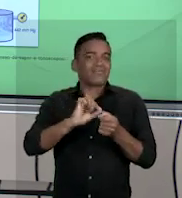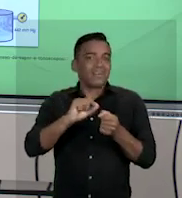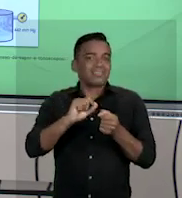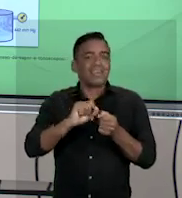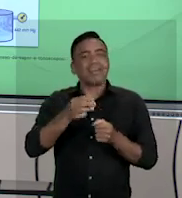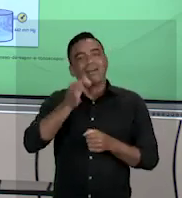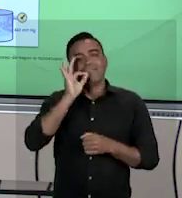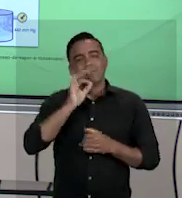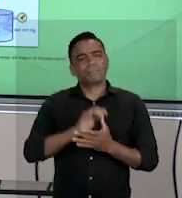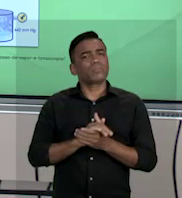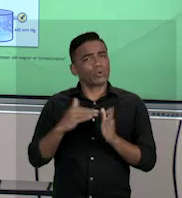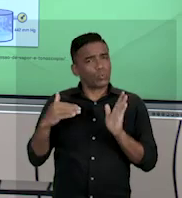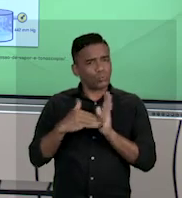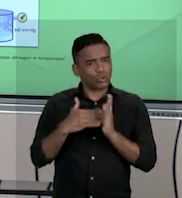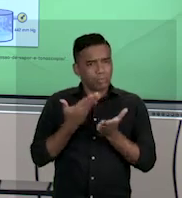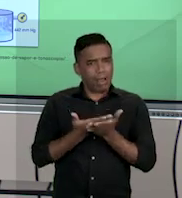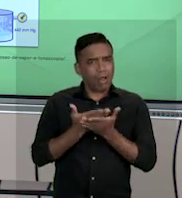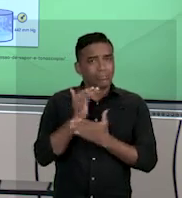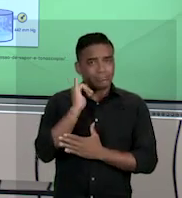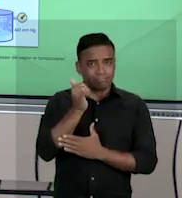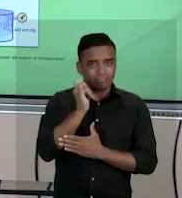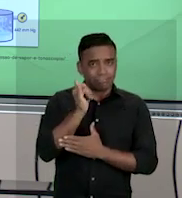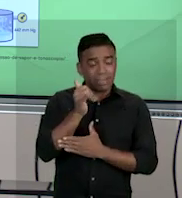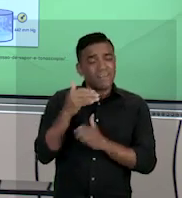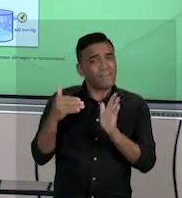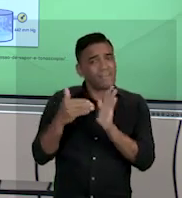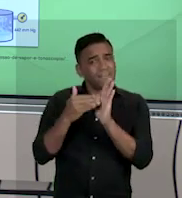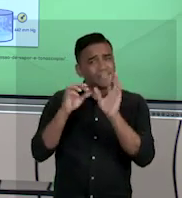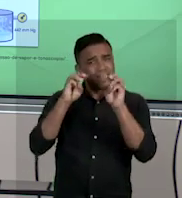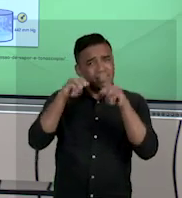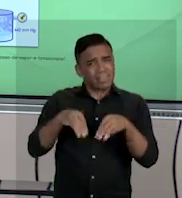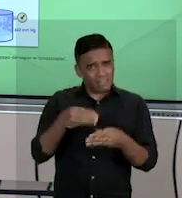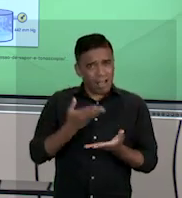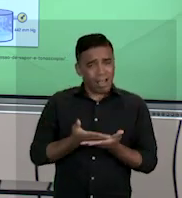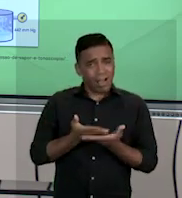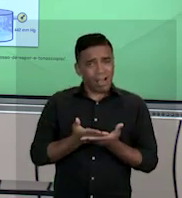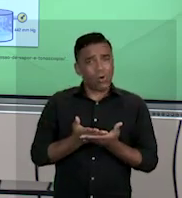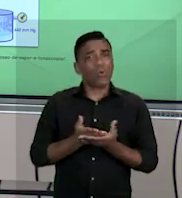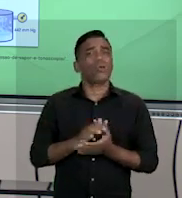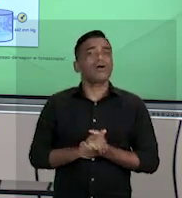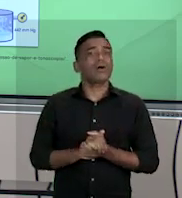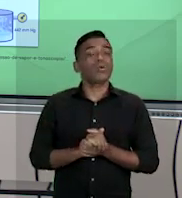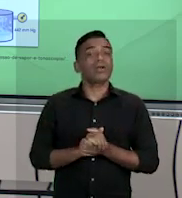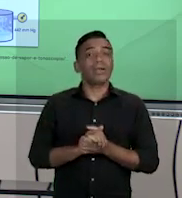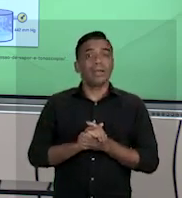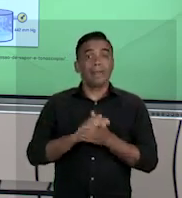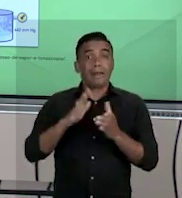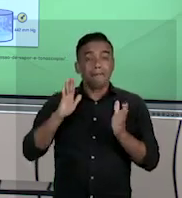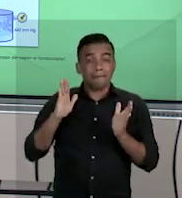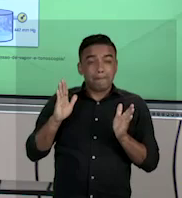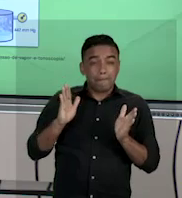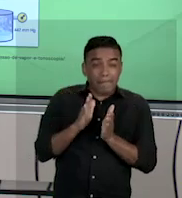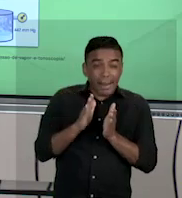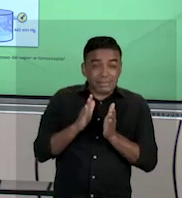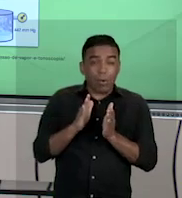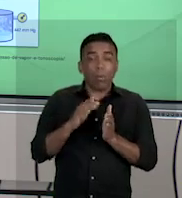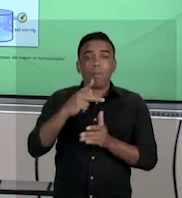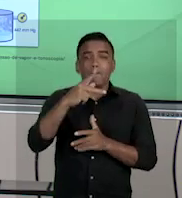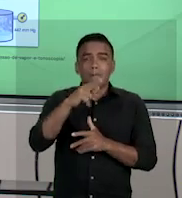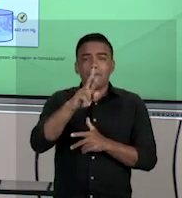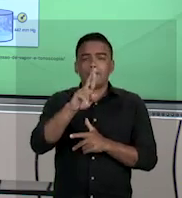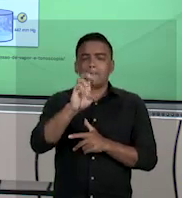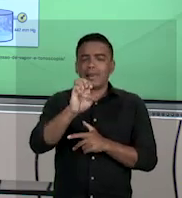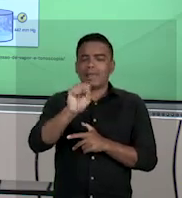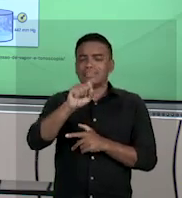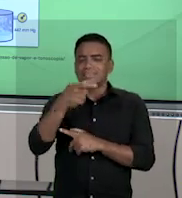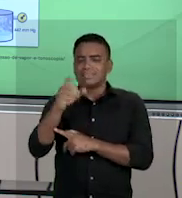na última aula, nós falamos ali um pouquinho, principalmente no final da aula, sobre os que nós chamamos de pressão de vapor. O que seria a pressão